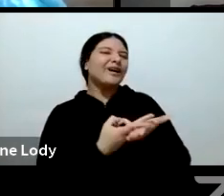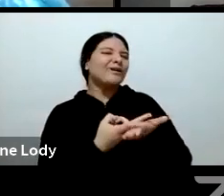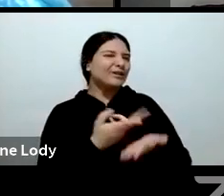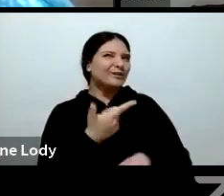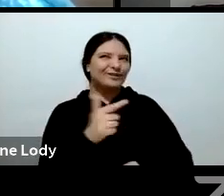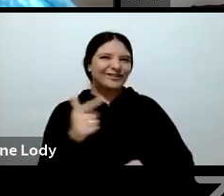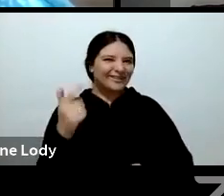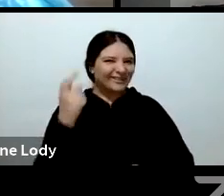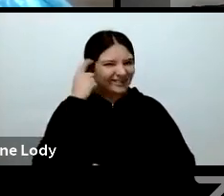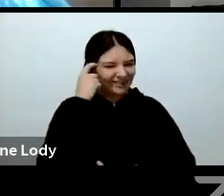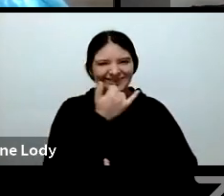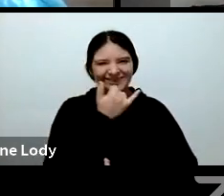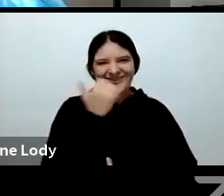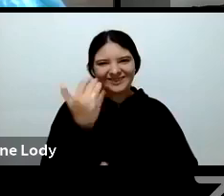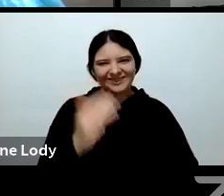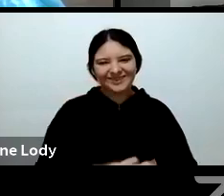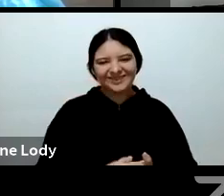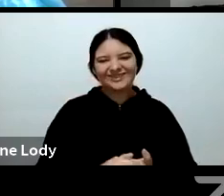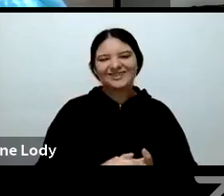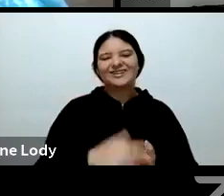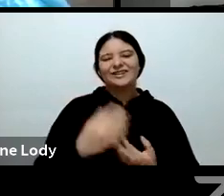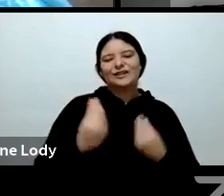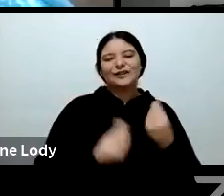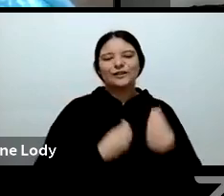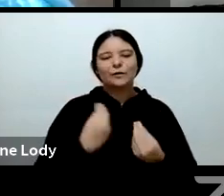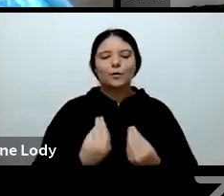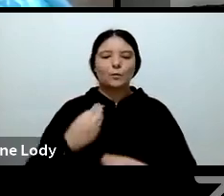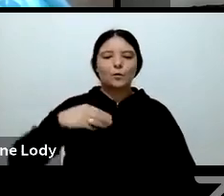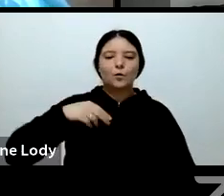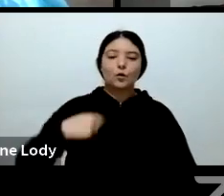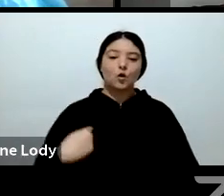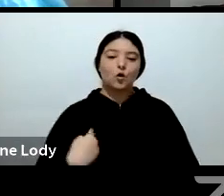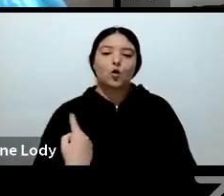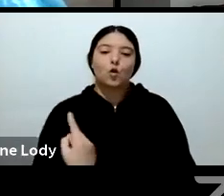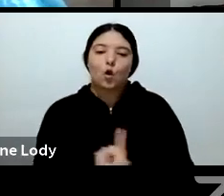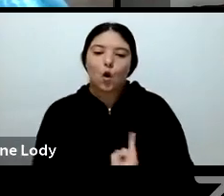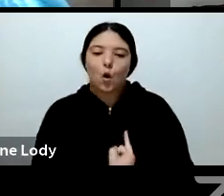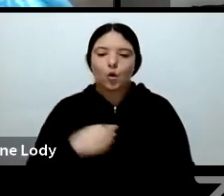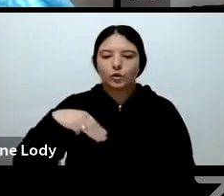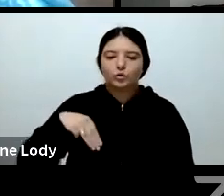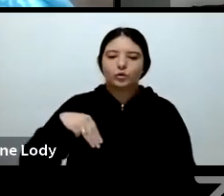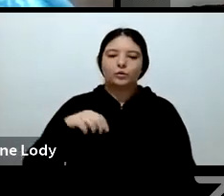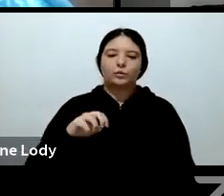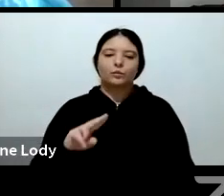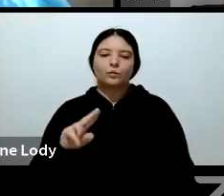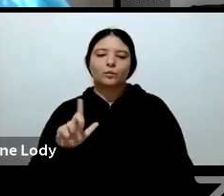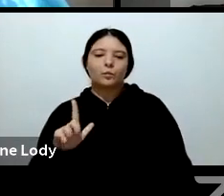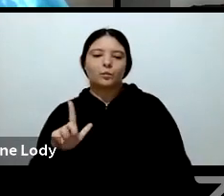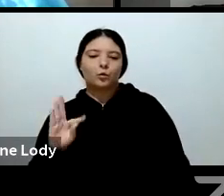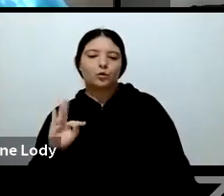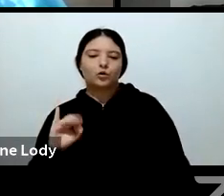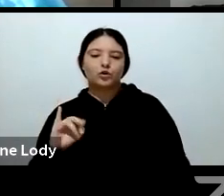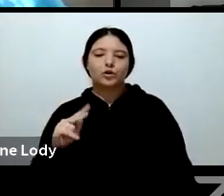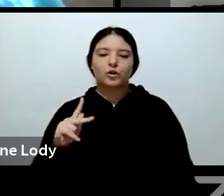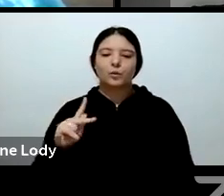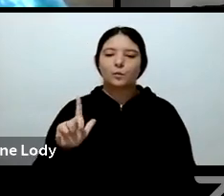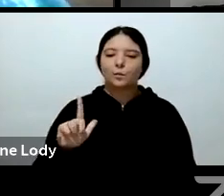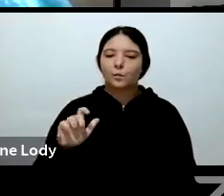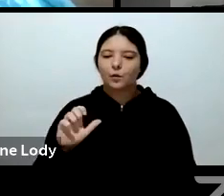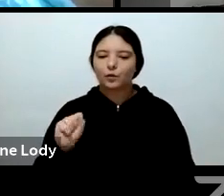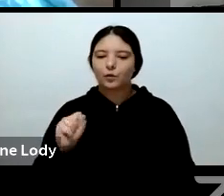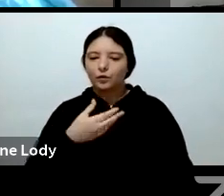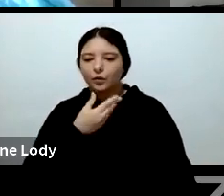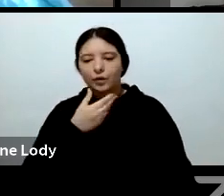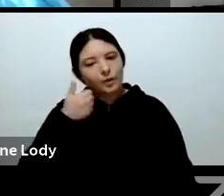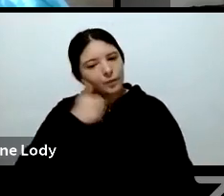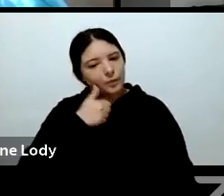assim, desses múltiplos nós, né, essas múltiplas pontas de pesquisa, né, ou como a Larissa colocou, que acho que colocou bem também,